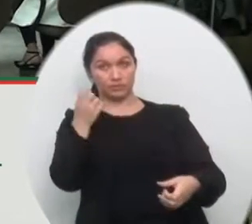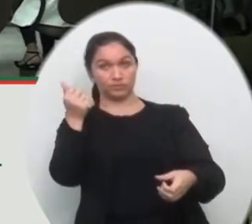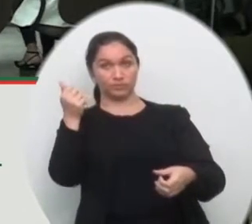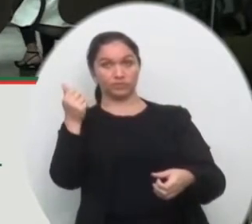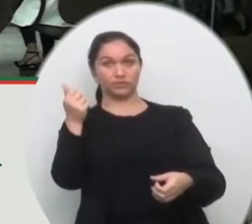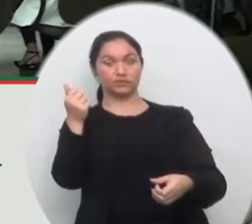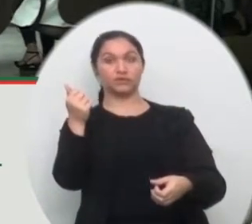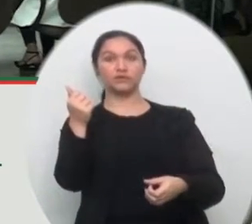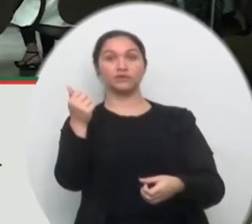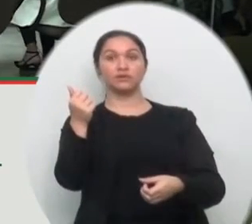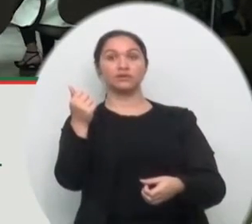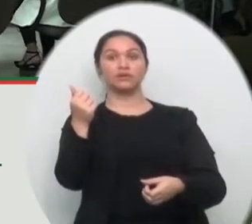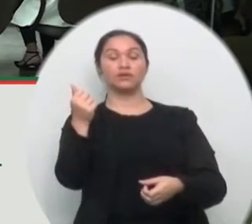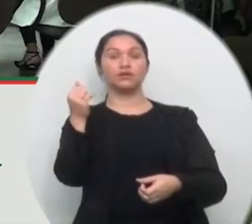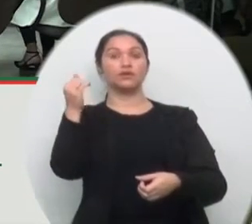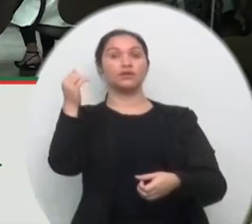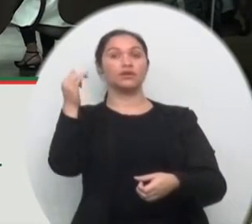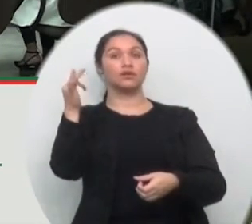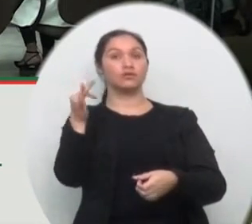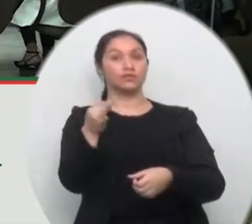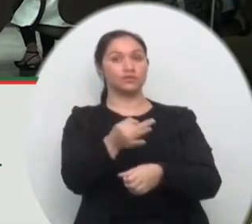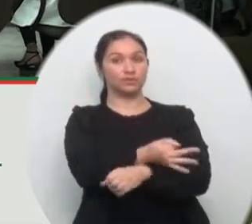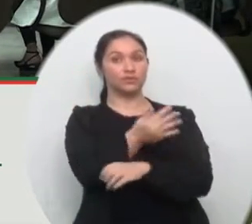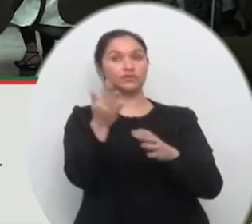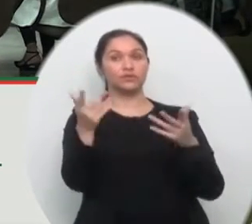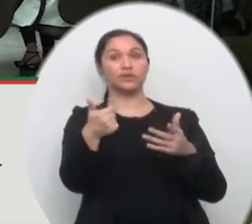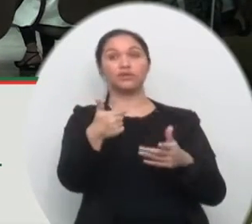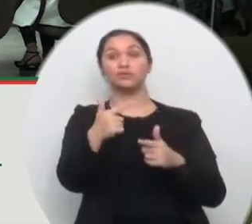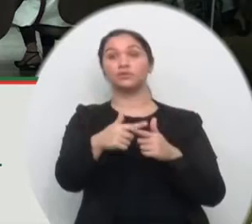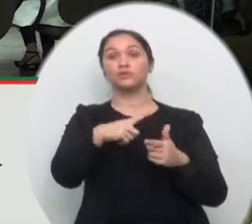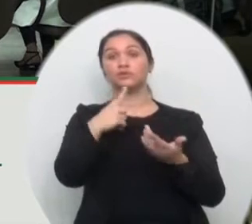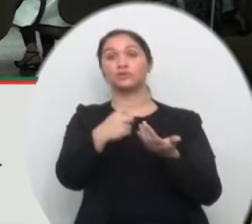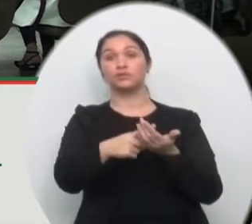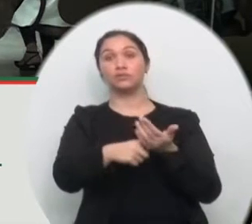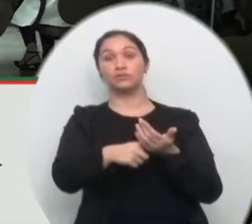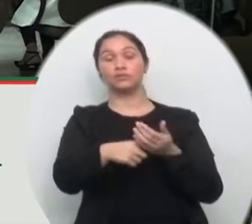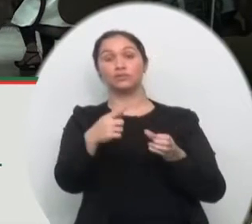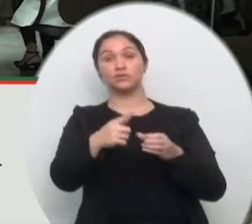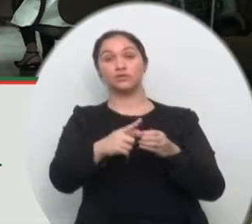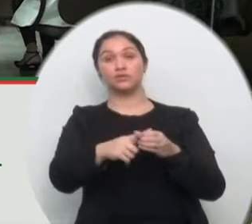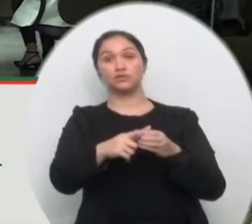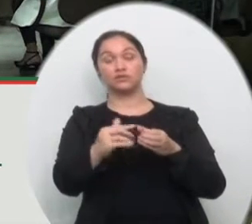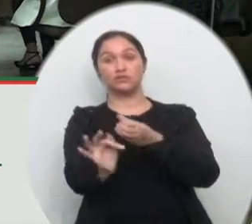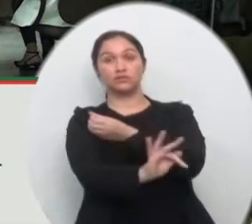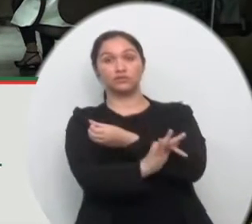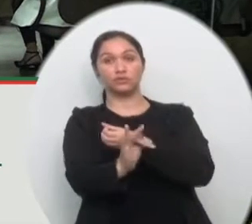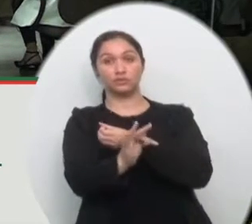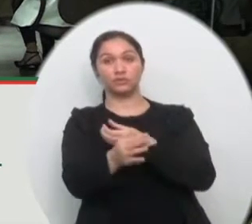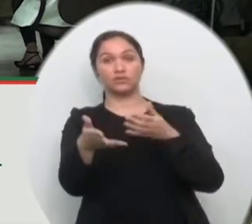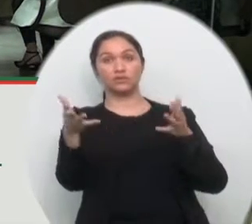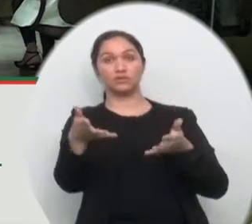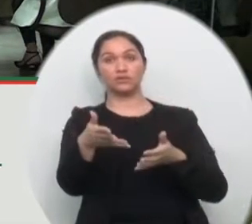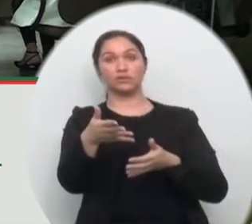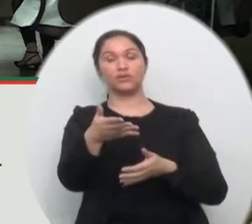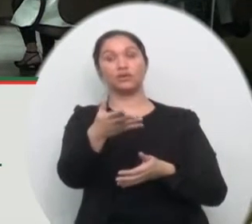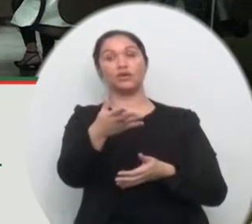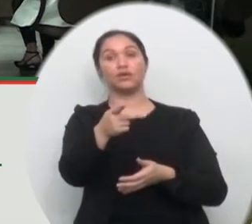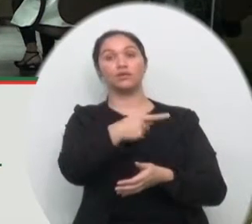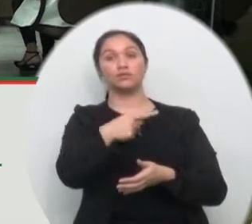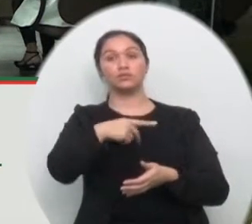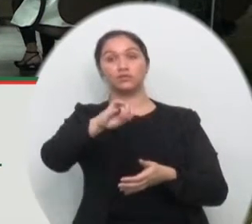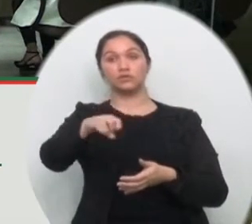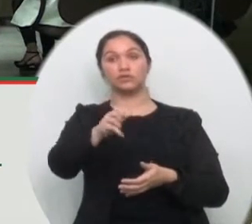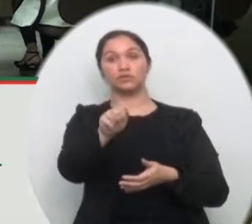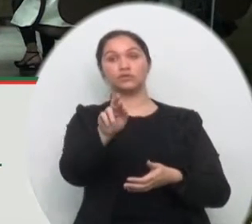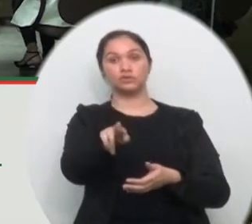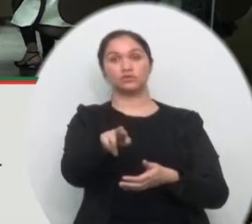momento. Eu tenho um compromisso agendado na cidade de Tubarão. Vou passar aqui a presidência desta sessão ao vereador, primeiro secretário, vereador Jair Alexandre. Mas, desde